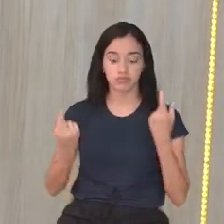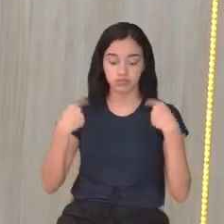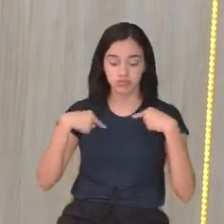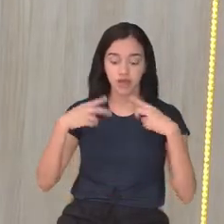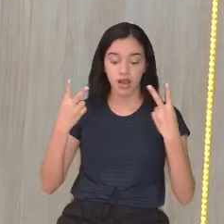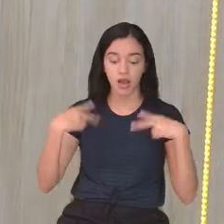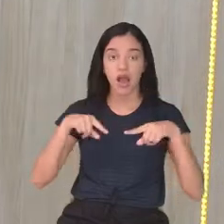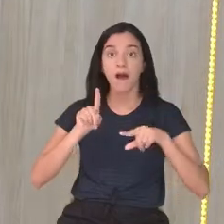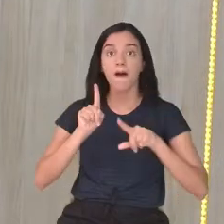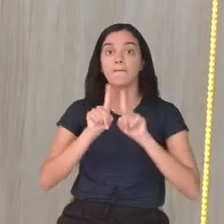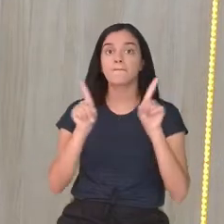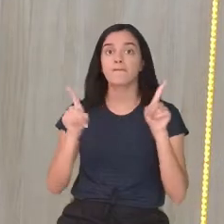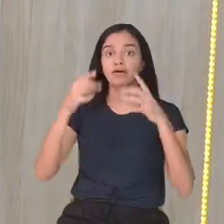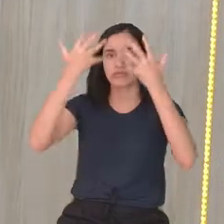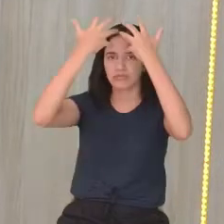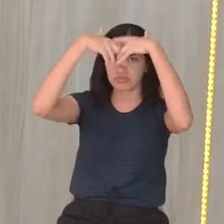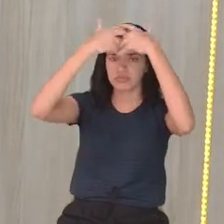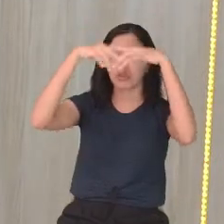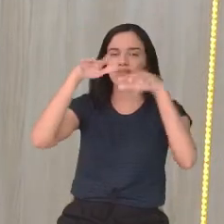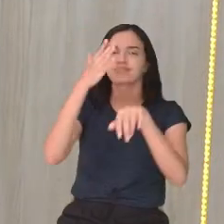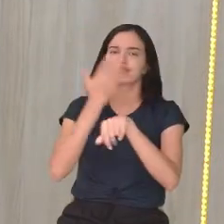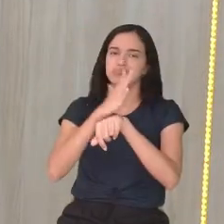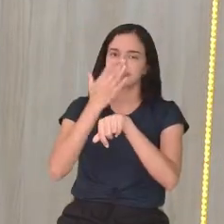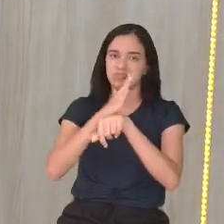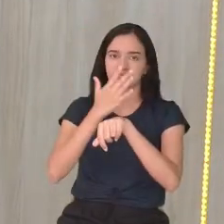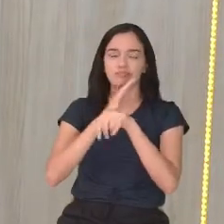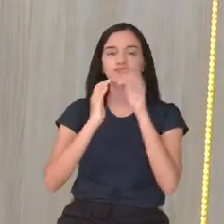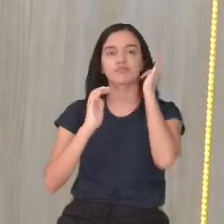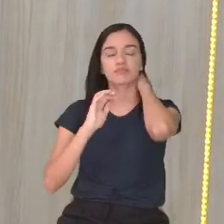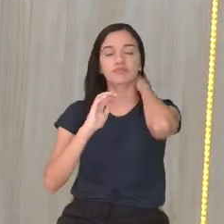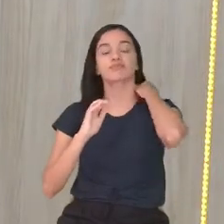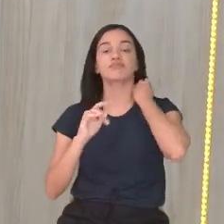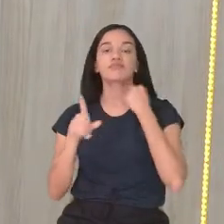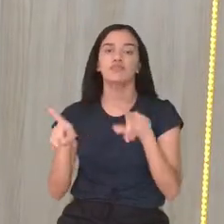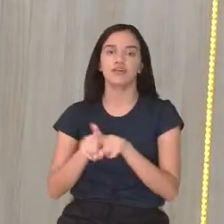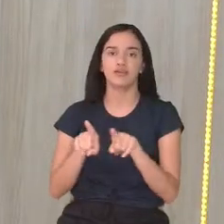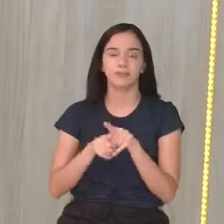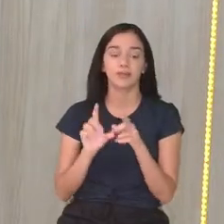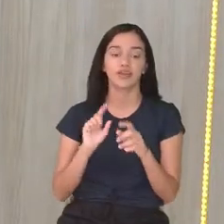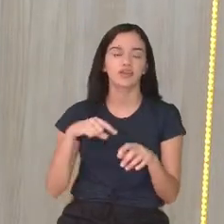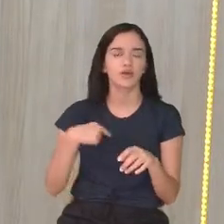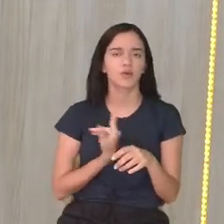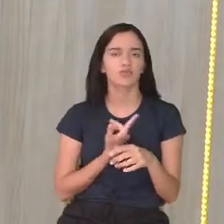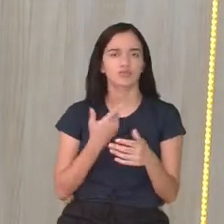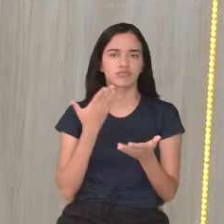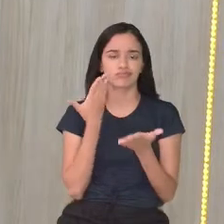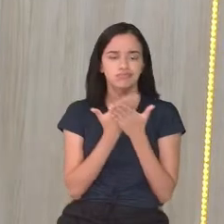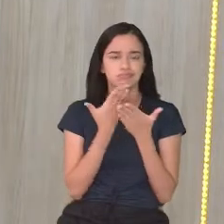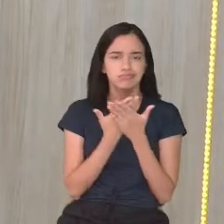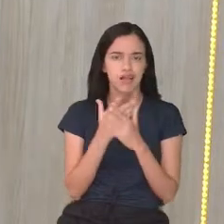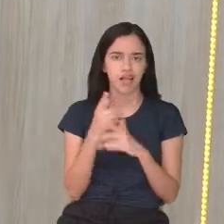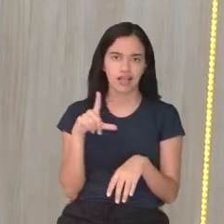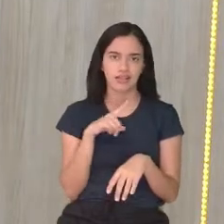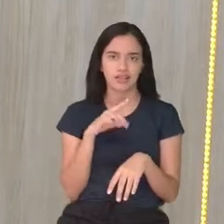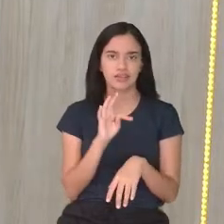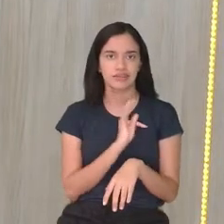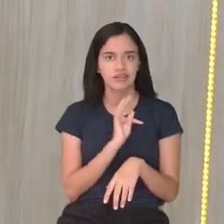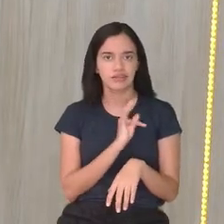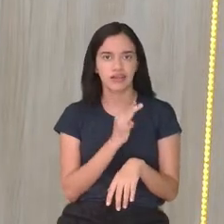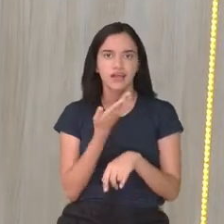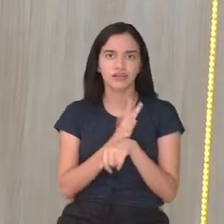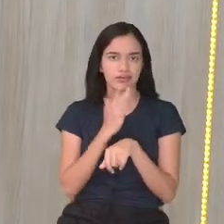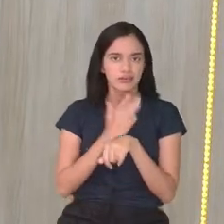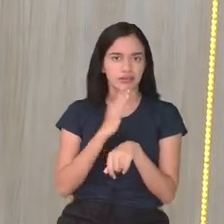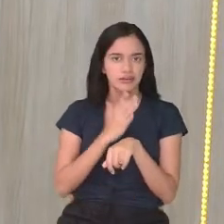o cérebro aí também tem uma forma de ser treinado, né? O próprio estudo, quando a gente está estudando, existem técnicas que a gente treina o